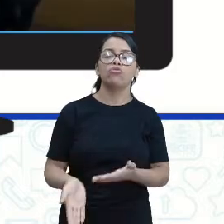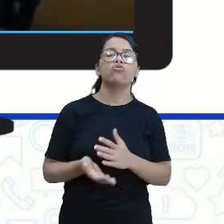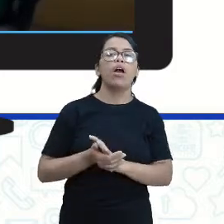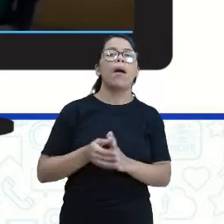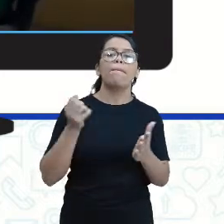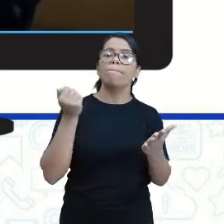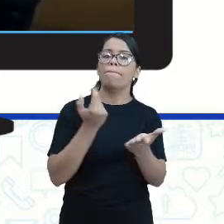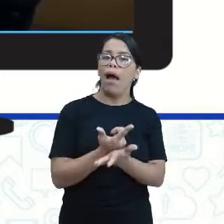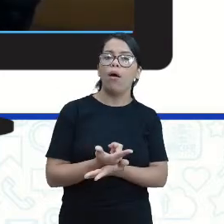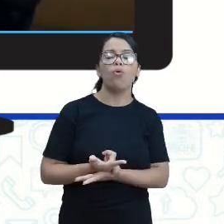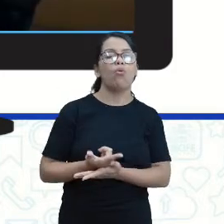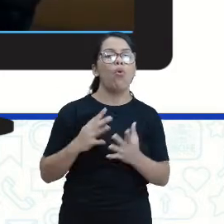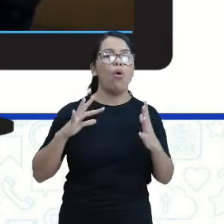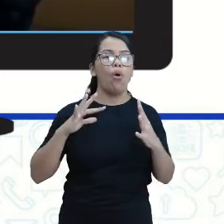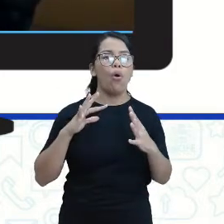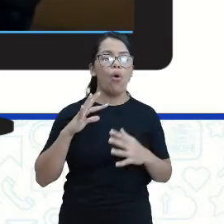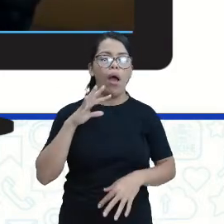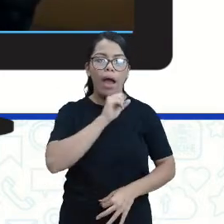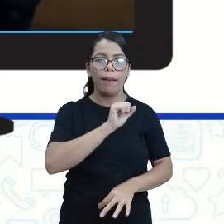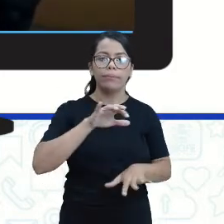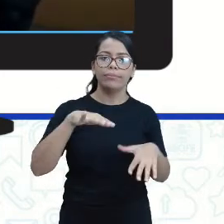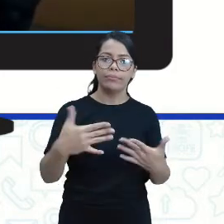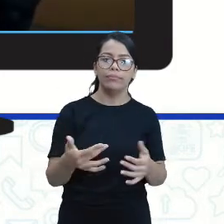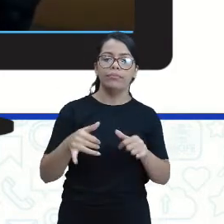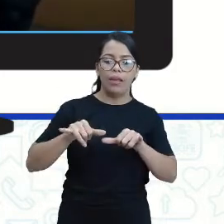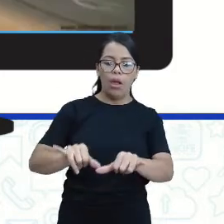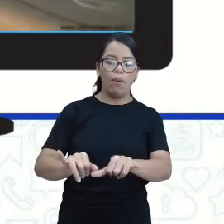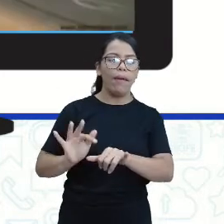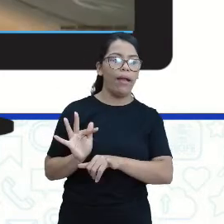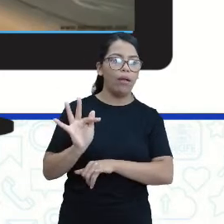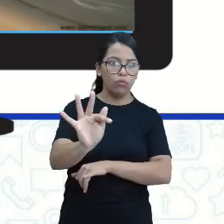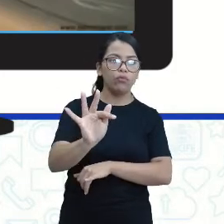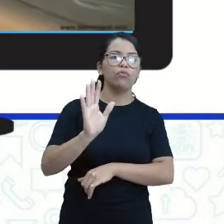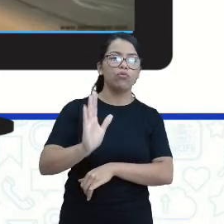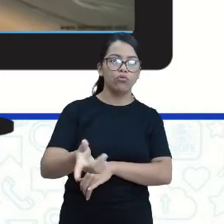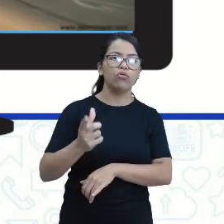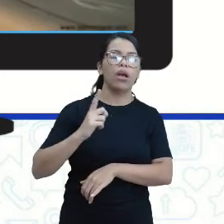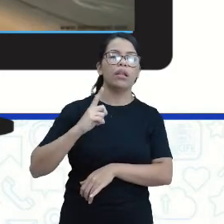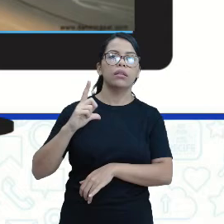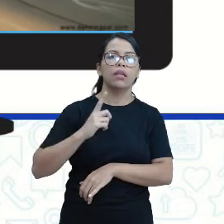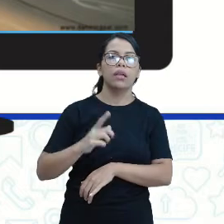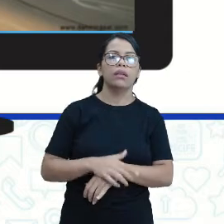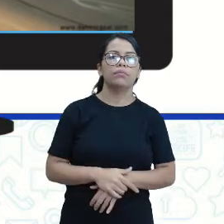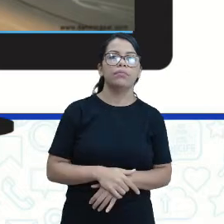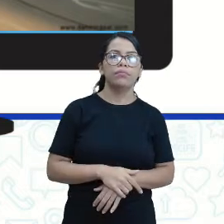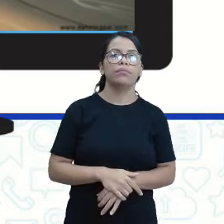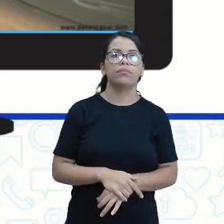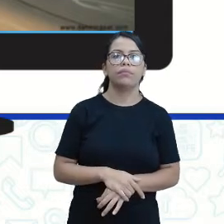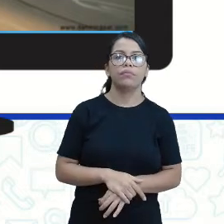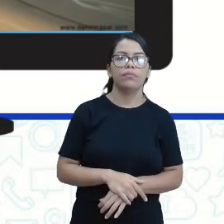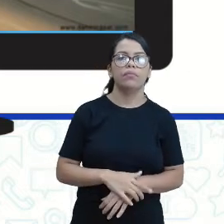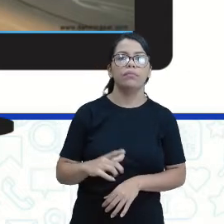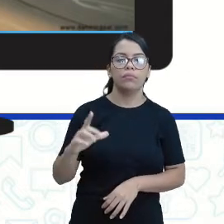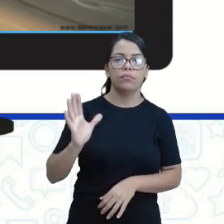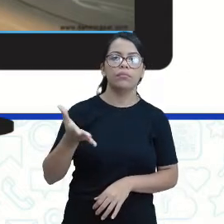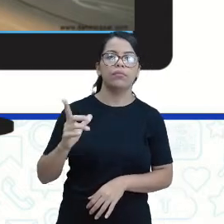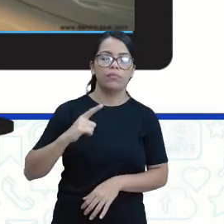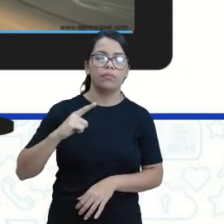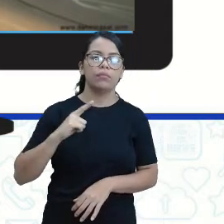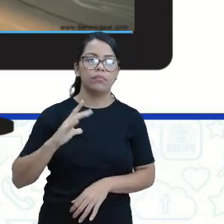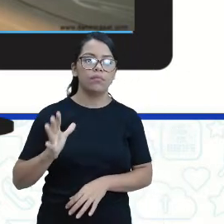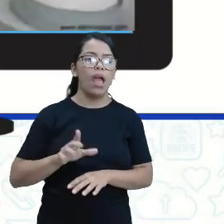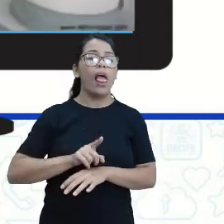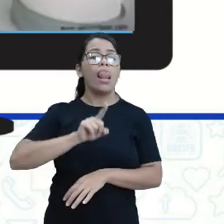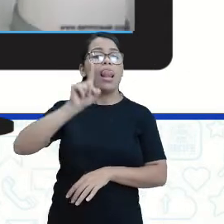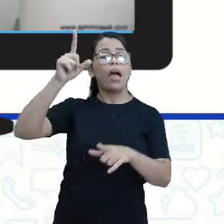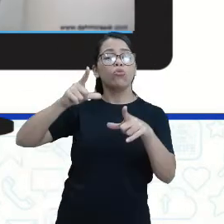essa questão. Isso é o mercado do futuro, esse mercado já existe, sim, tá? Já existe lá no Japão esse mercado, que é